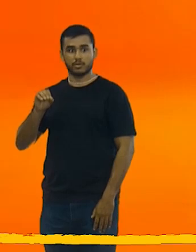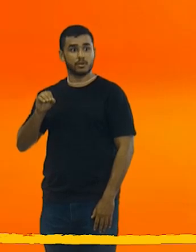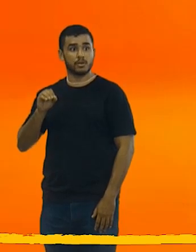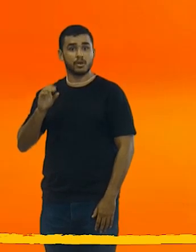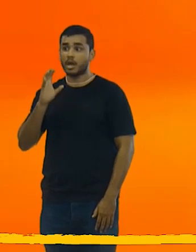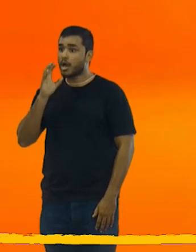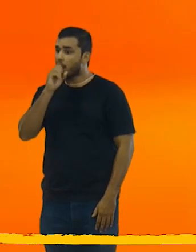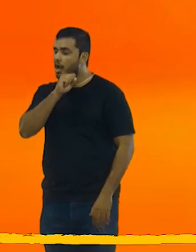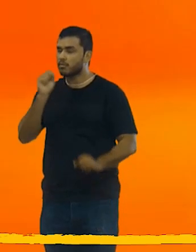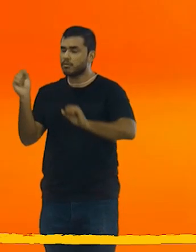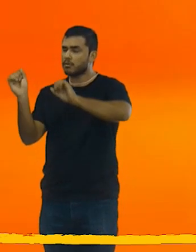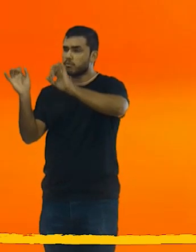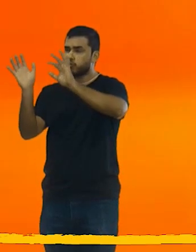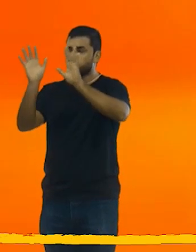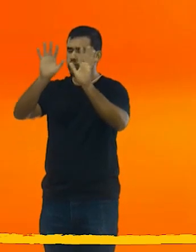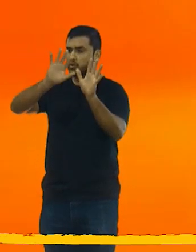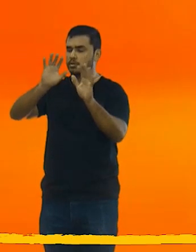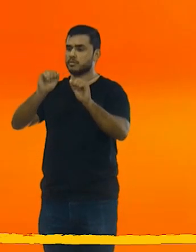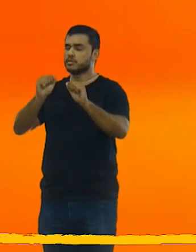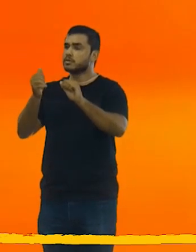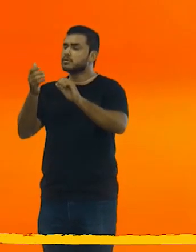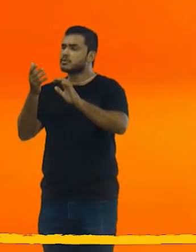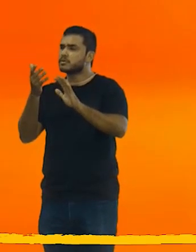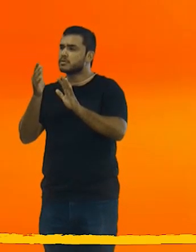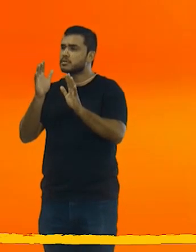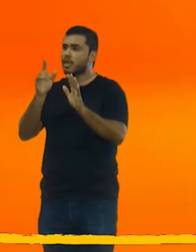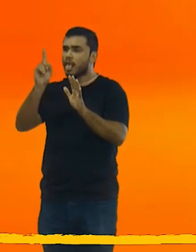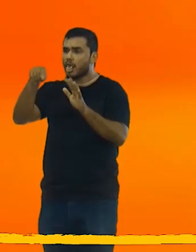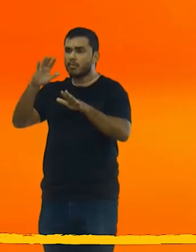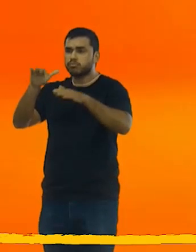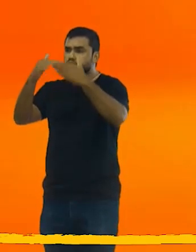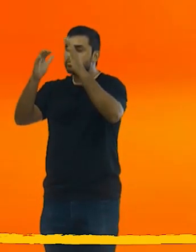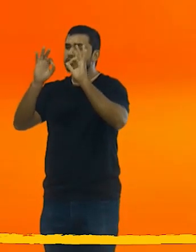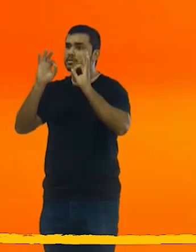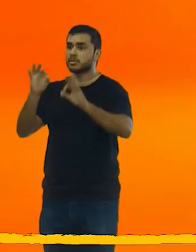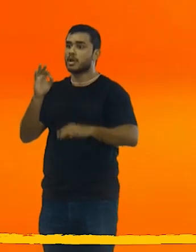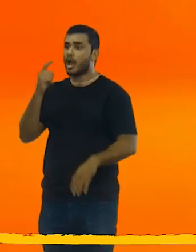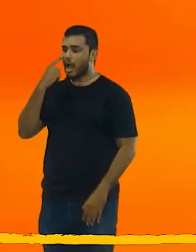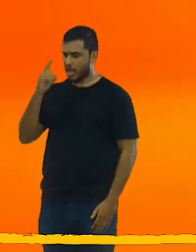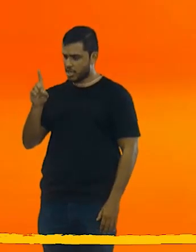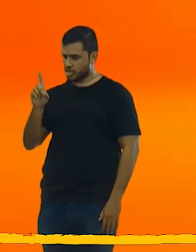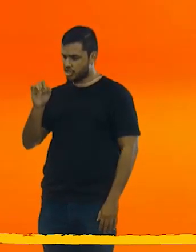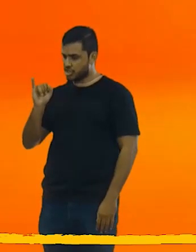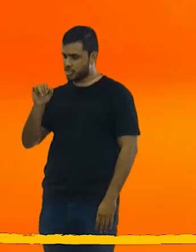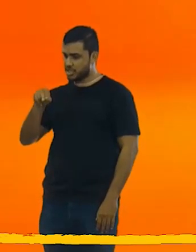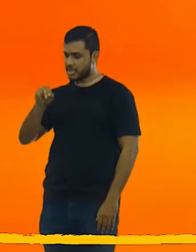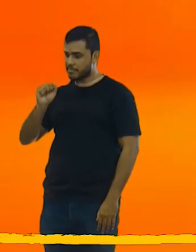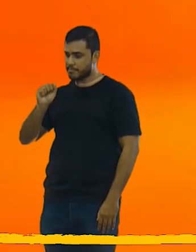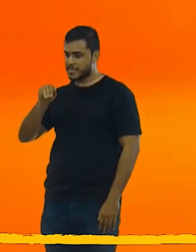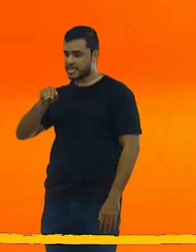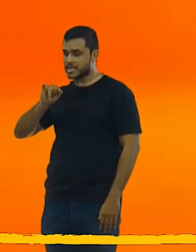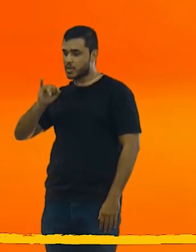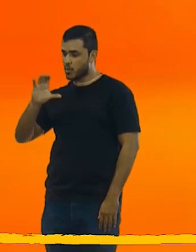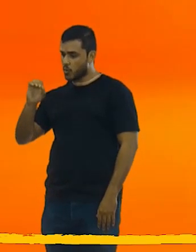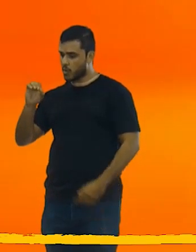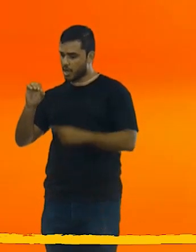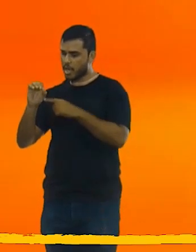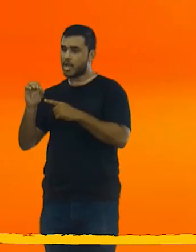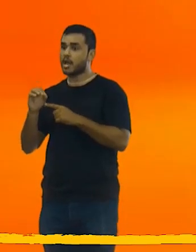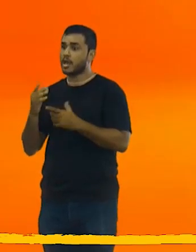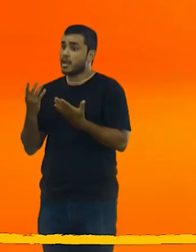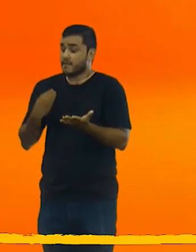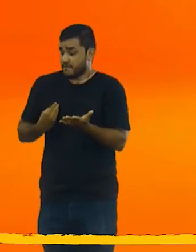Velocidade, movimento, aceleração, progresso, tudo resumido no ritmo dinâmico da